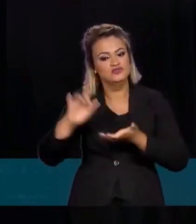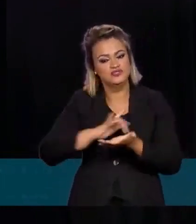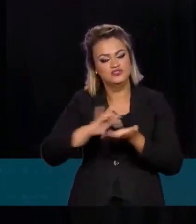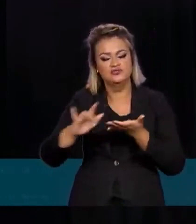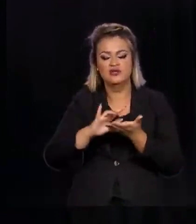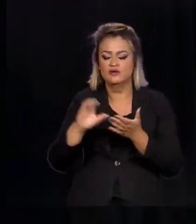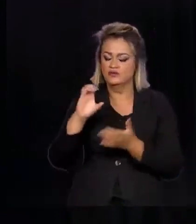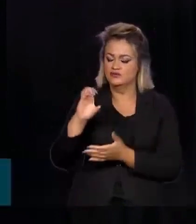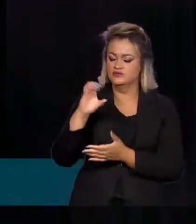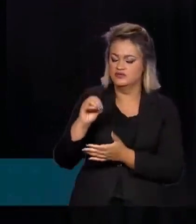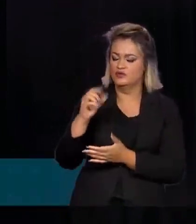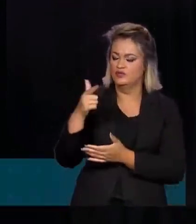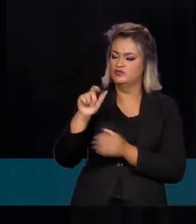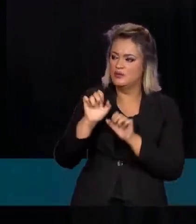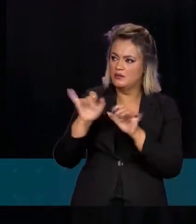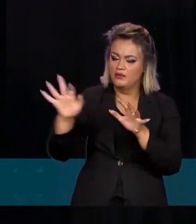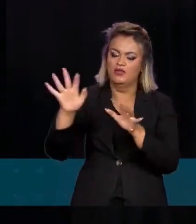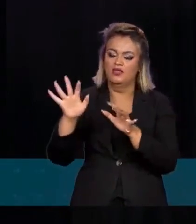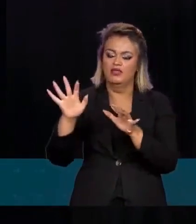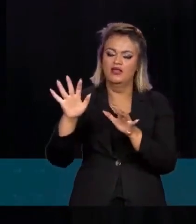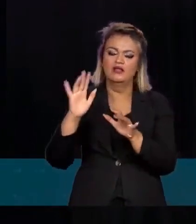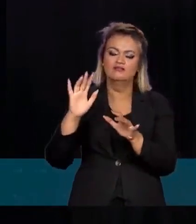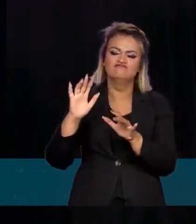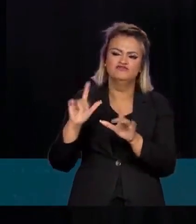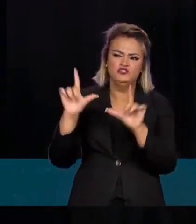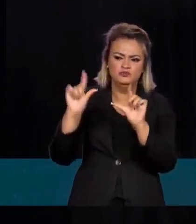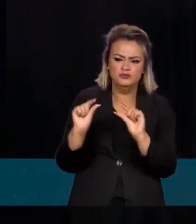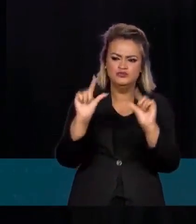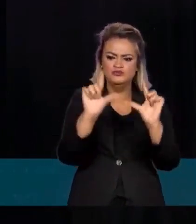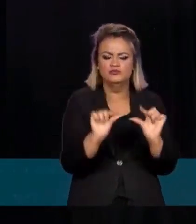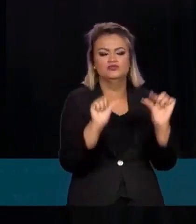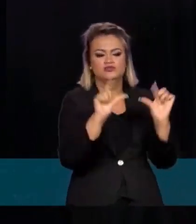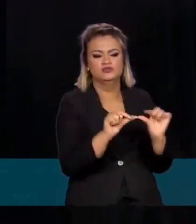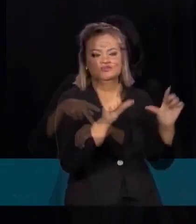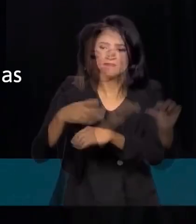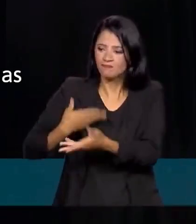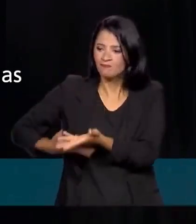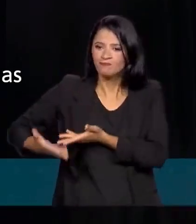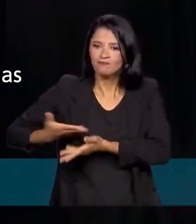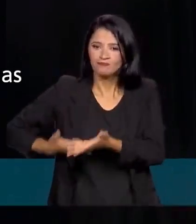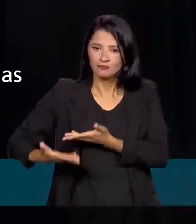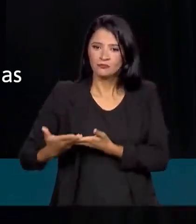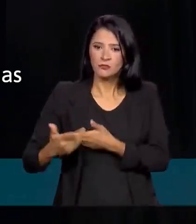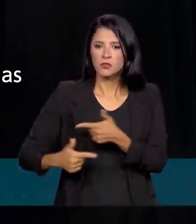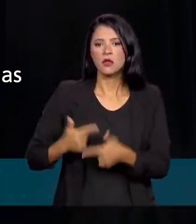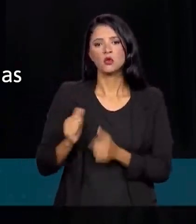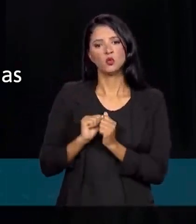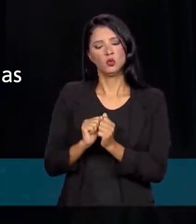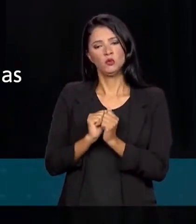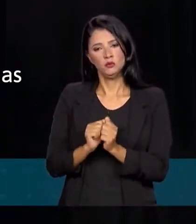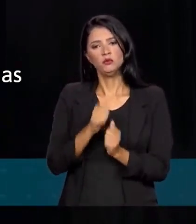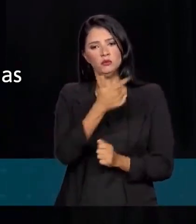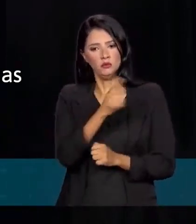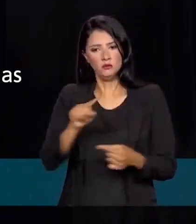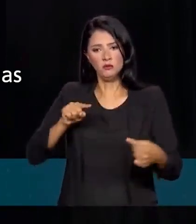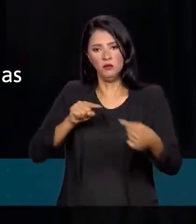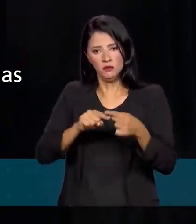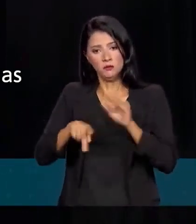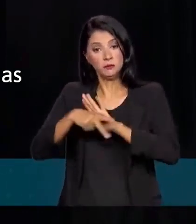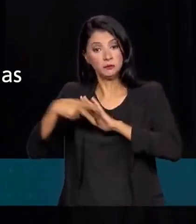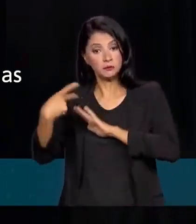descarbonizada baseada em circularidade e assim intensiva em conhecimento outro compromisso do Ben 10 e do futuro